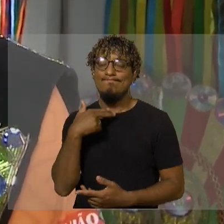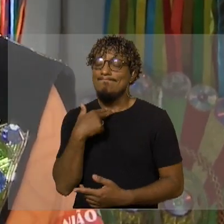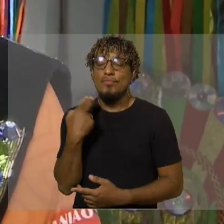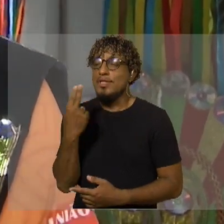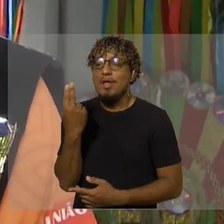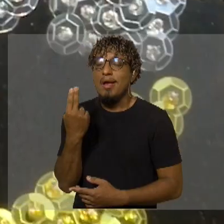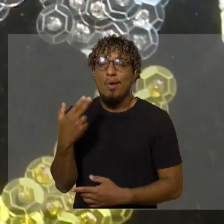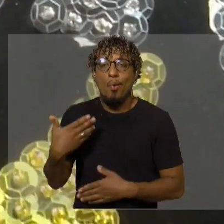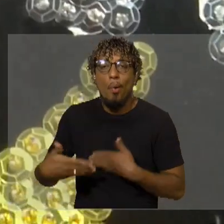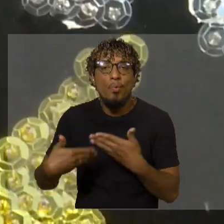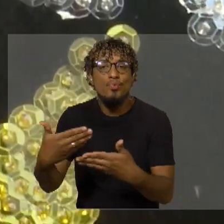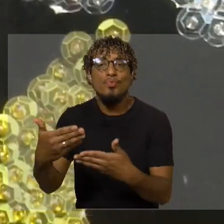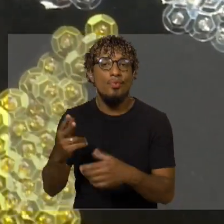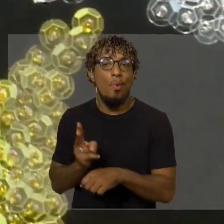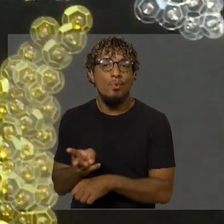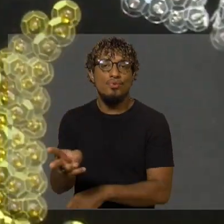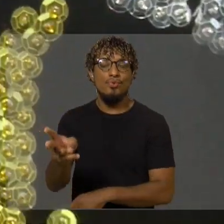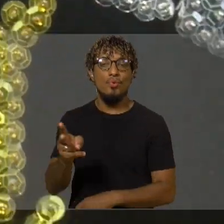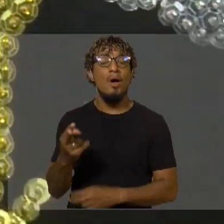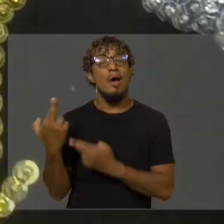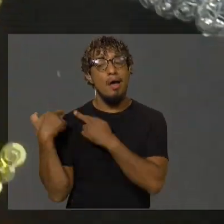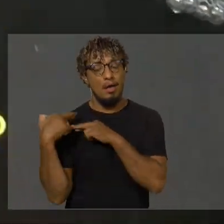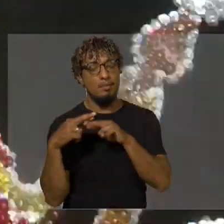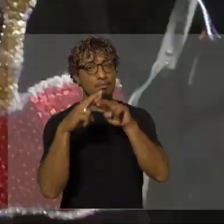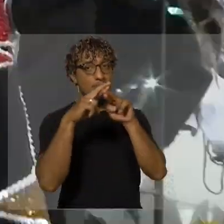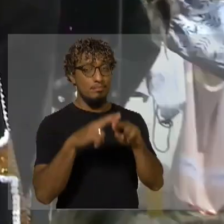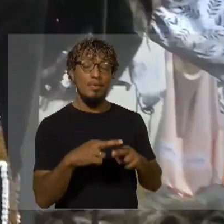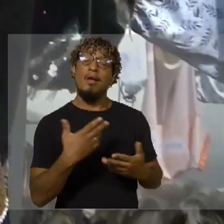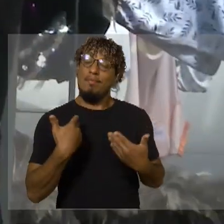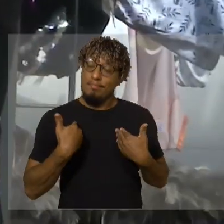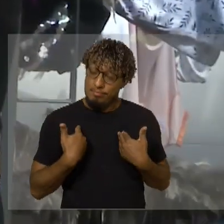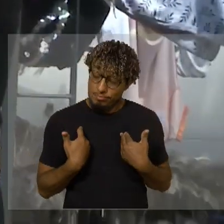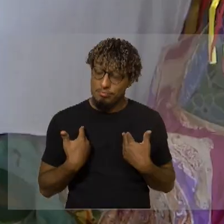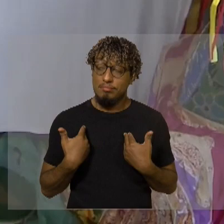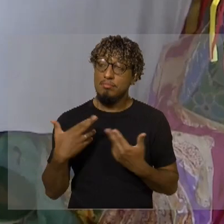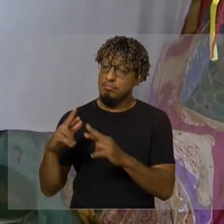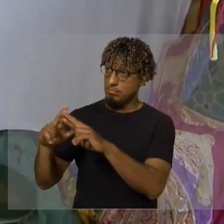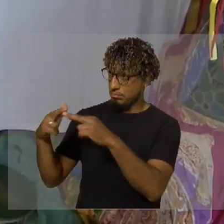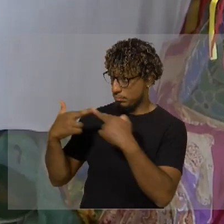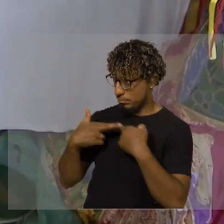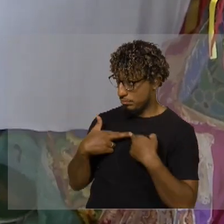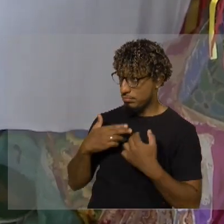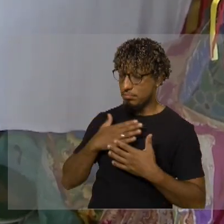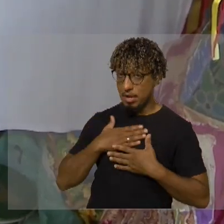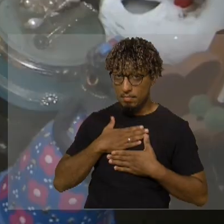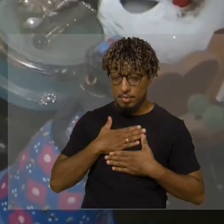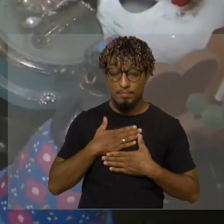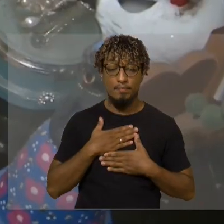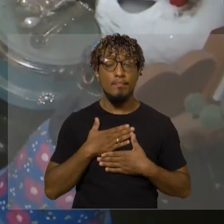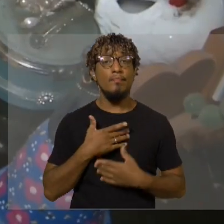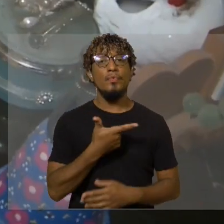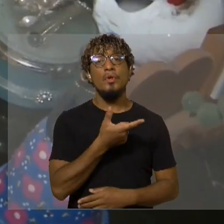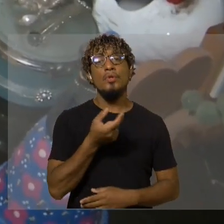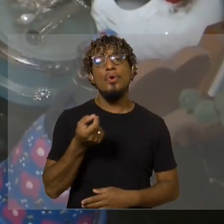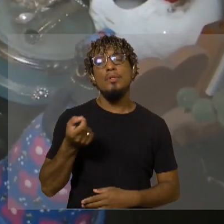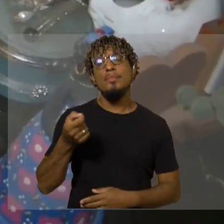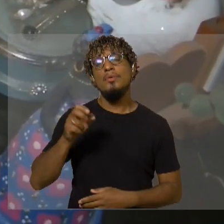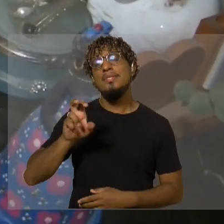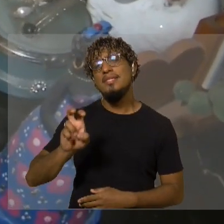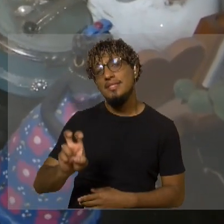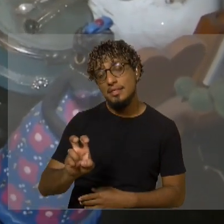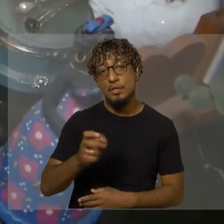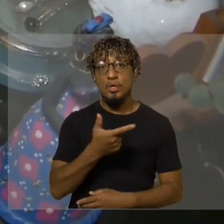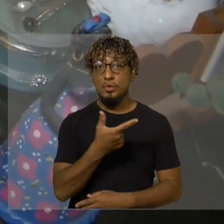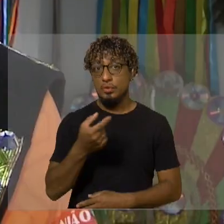mim. Nós éramos muitos amigos, somos amigos. Ele passou o boi para mim em 2005.